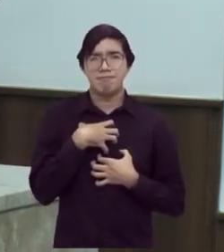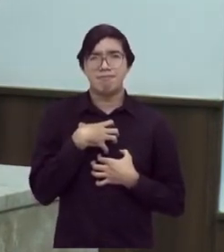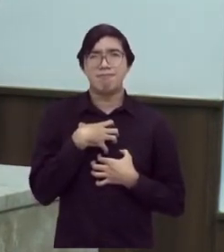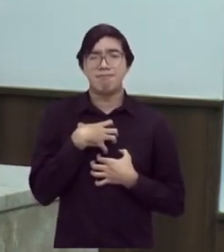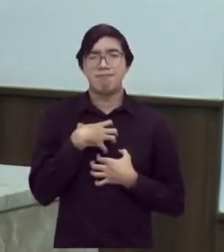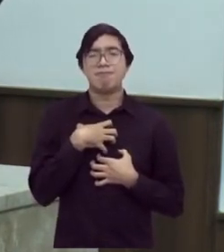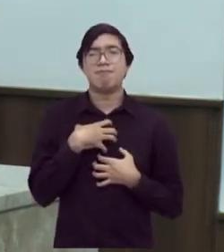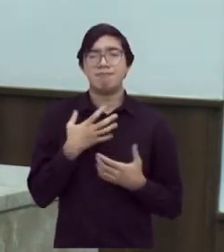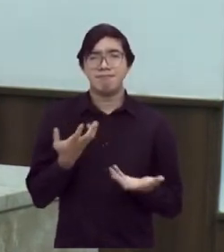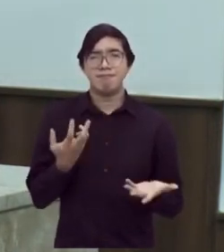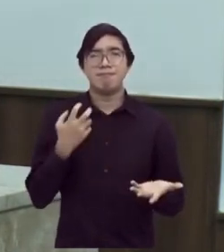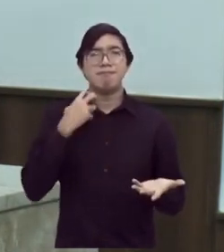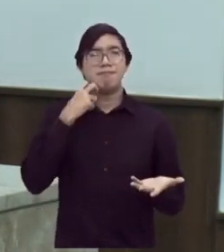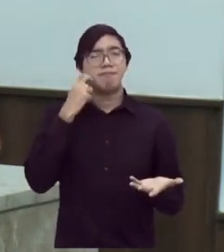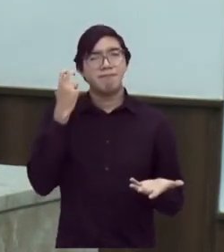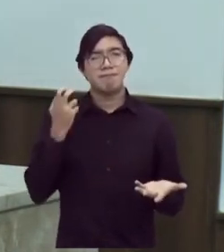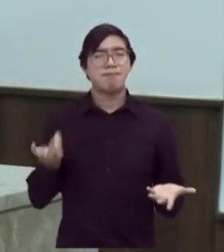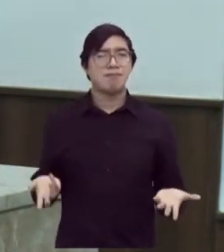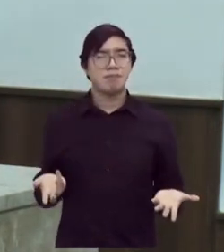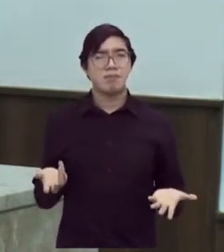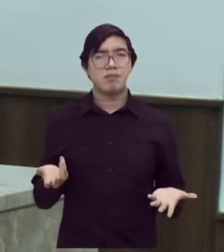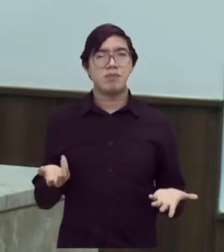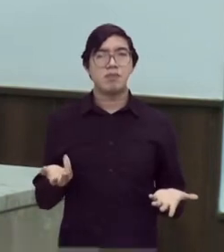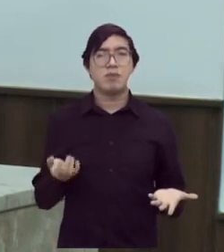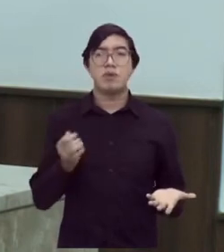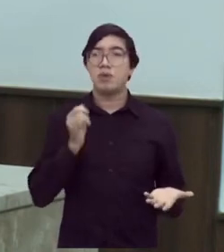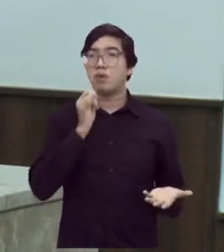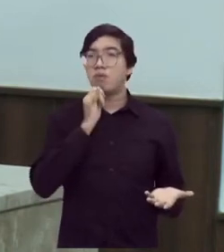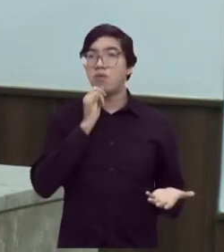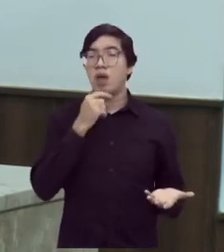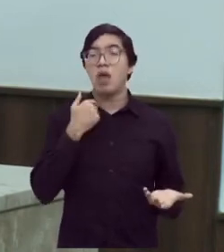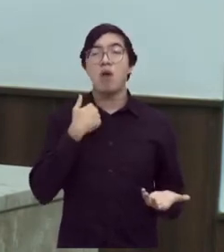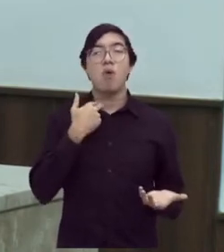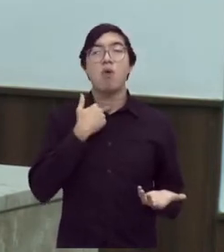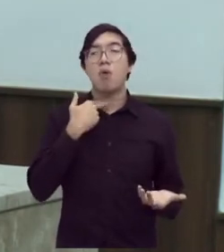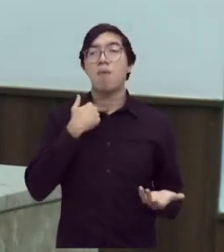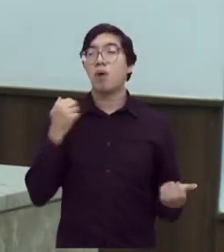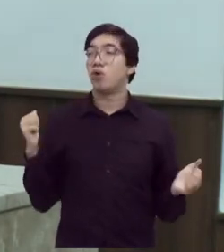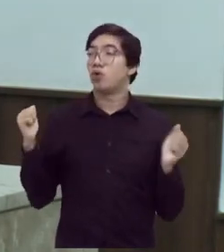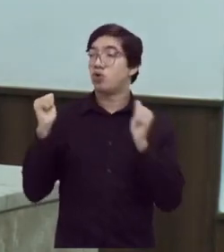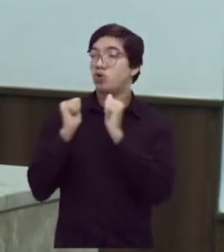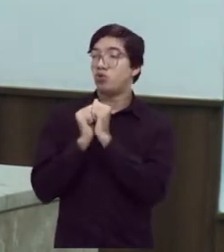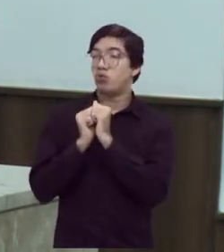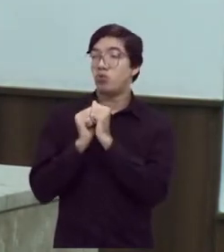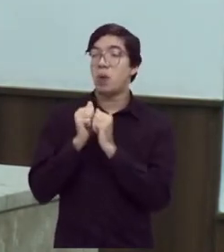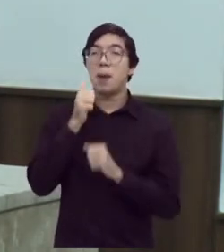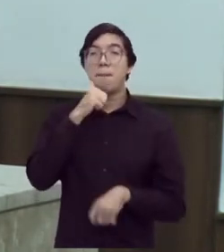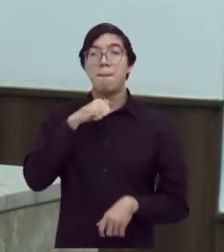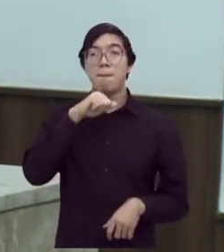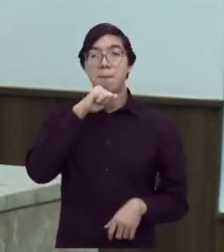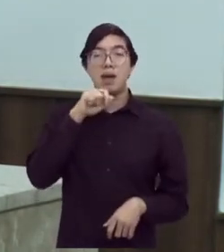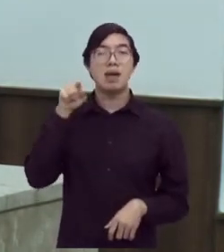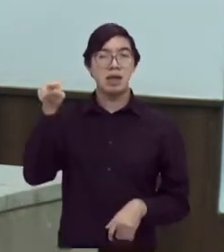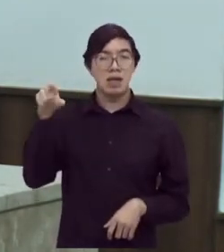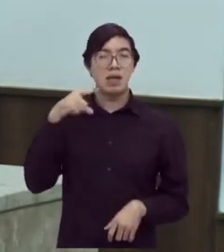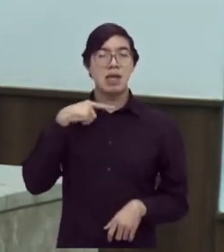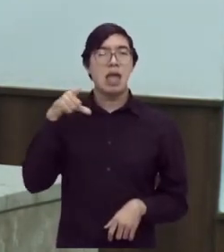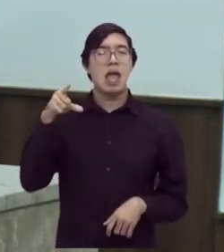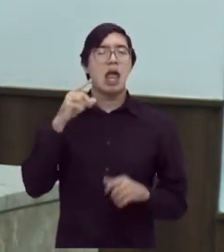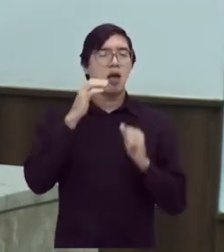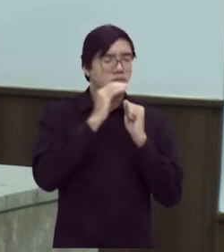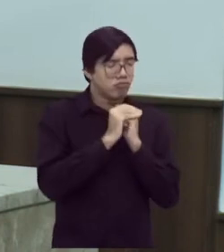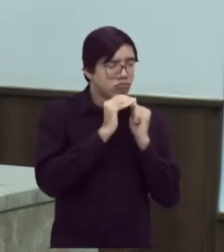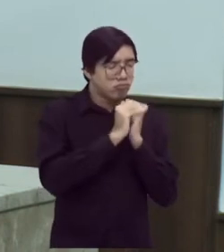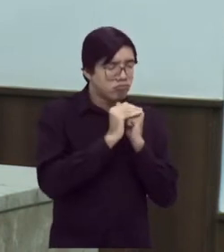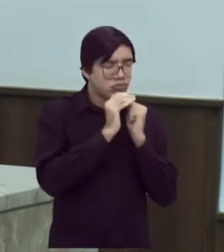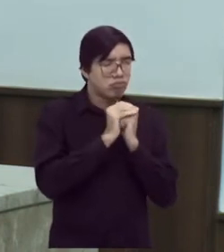esteve tranquilo. Eu não pude ir pagar uma promessa com a minha mãe, que fez uma promessa no ano passado, para que eu